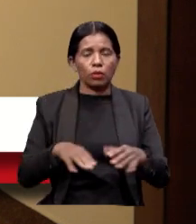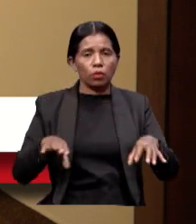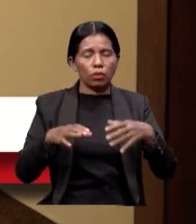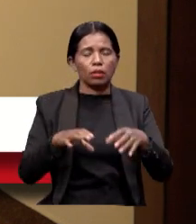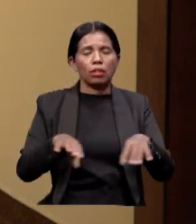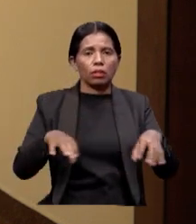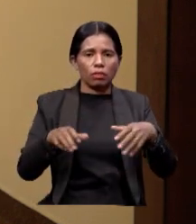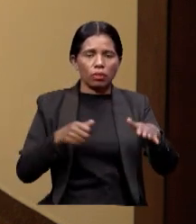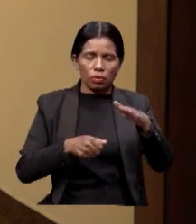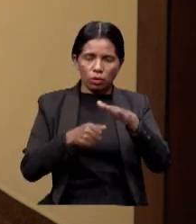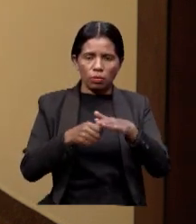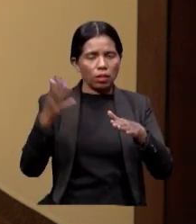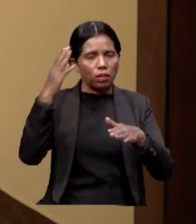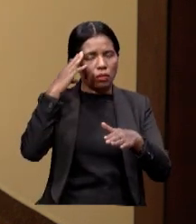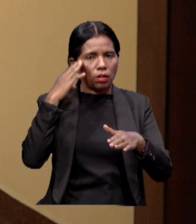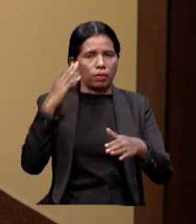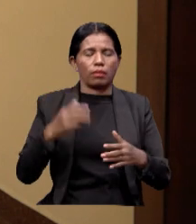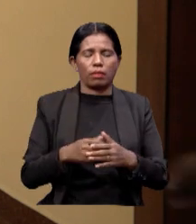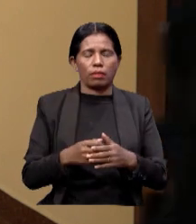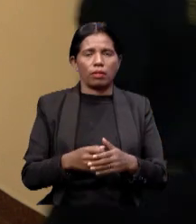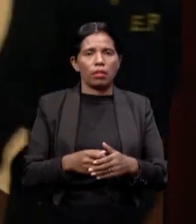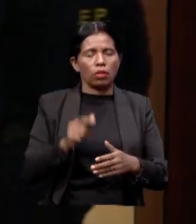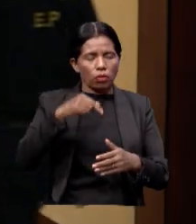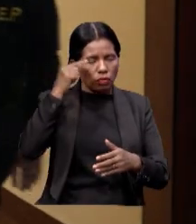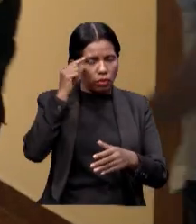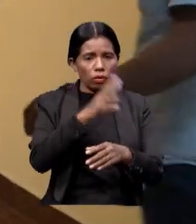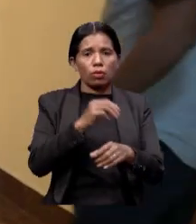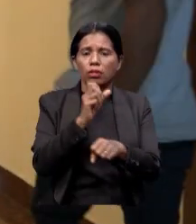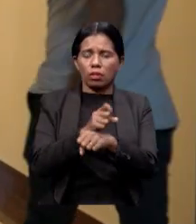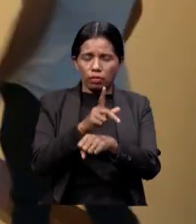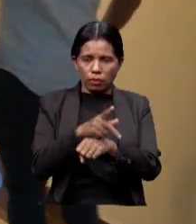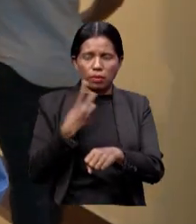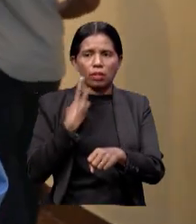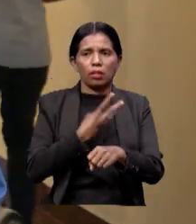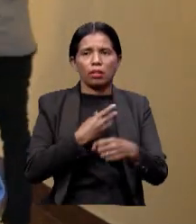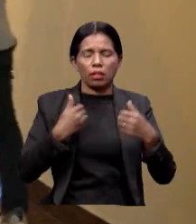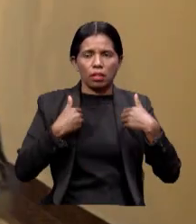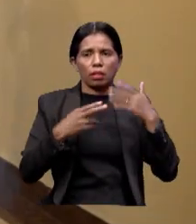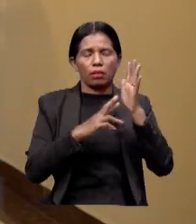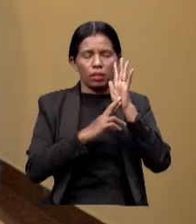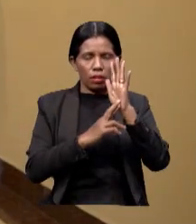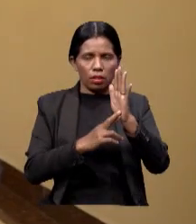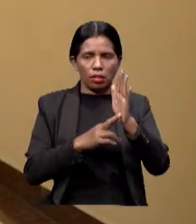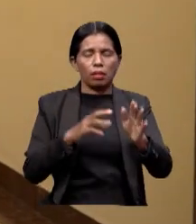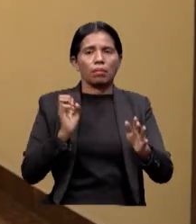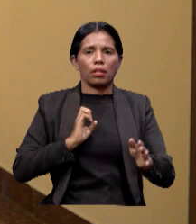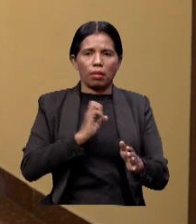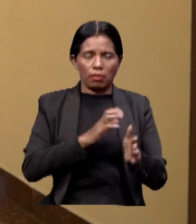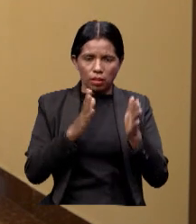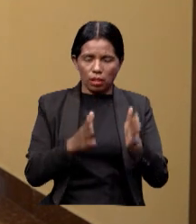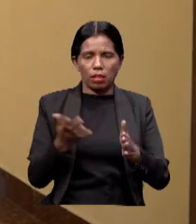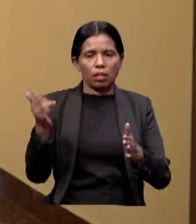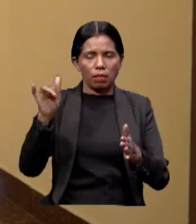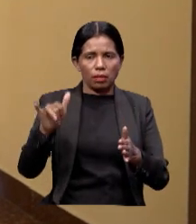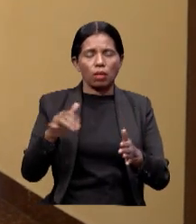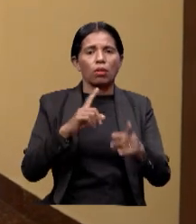e hoide ne antisipasaun ne bema governo li lixe fo bita iha deste ita iha representante tine adido iha ne bai tine embaixada iha ne bai ta kuli